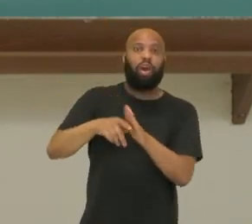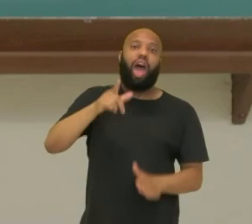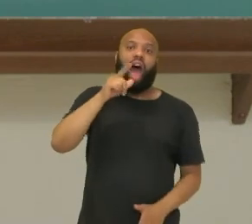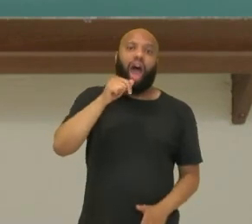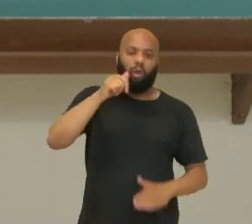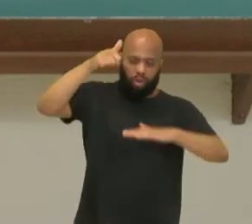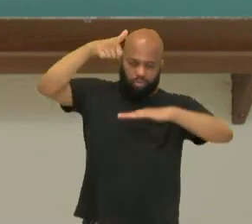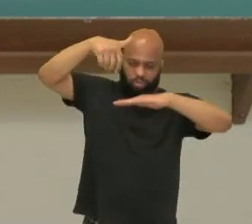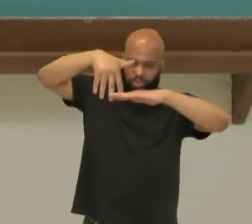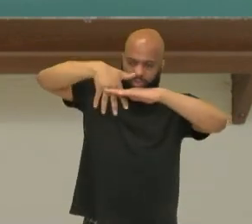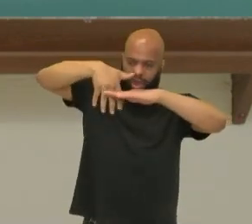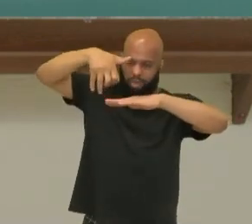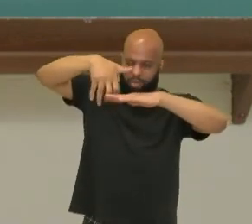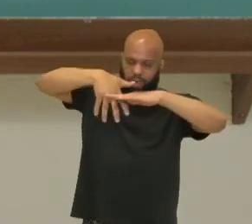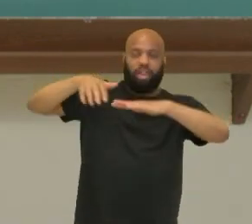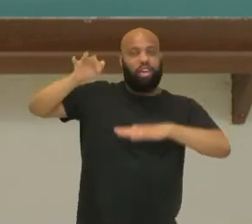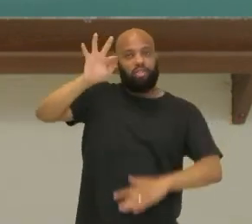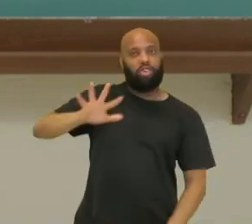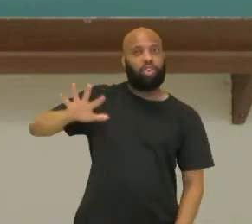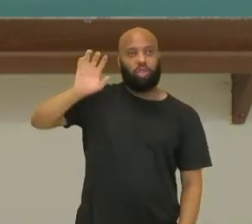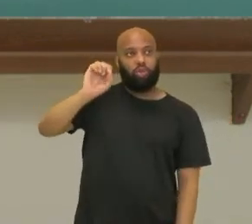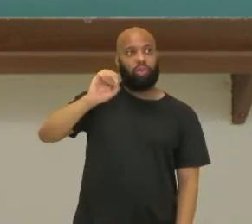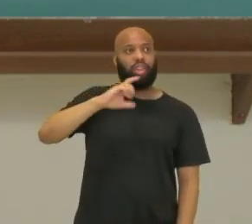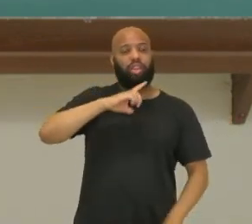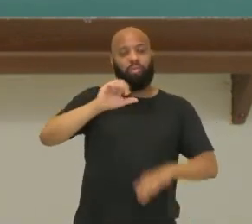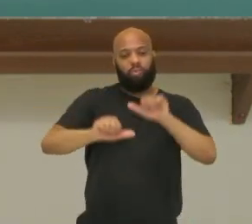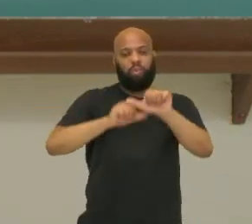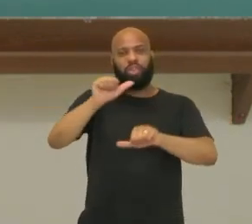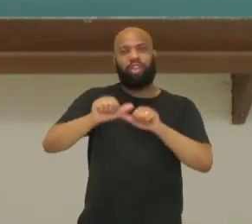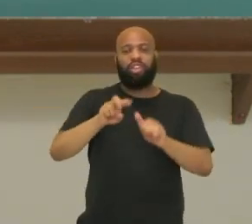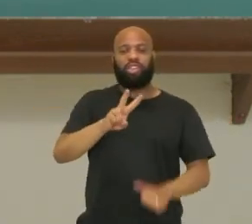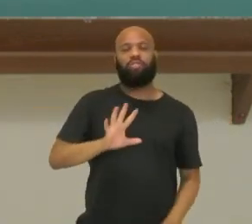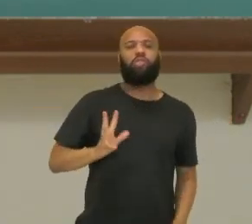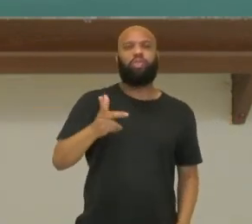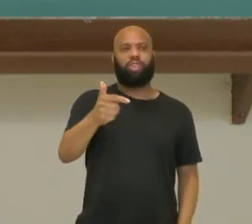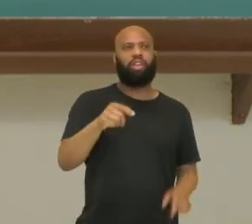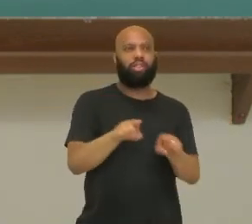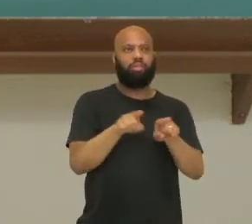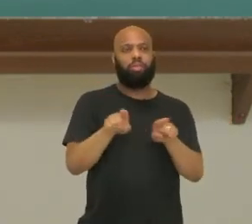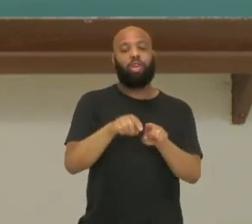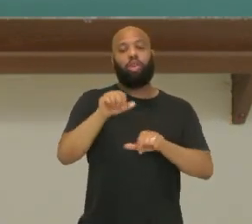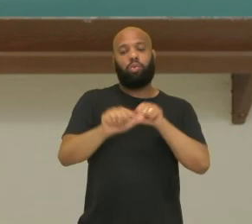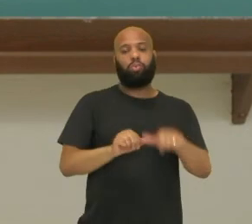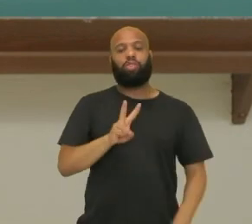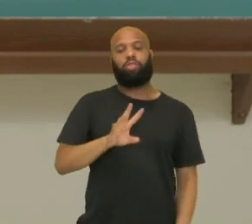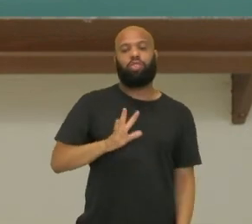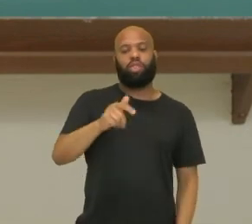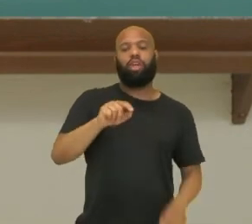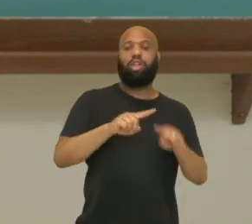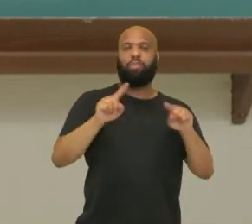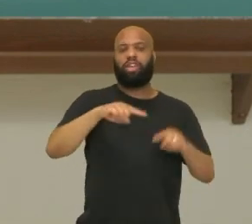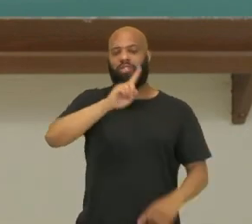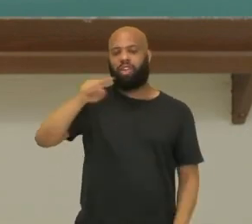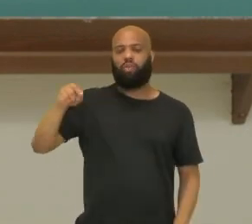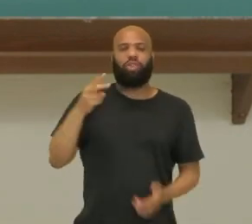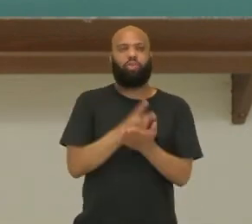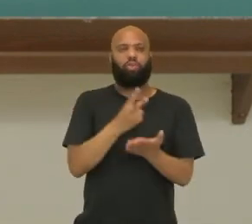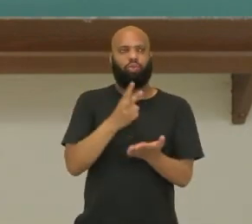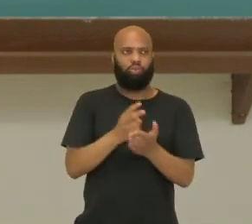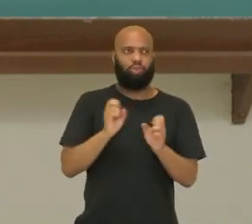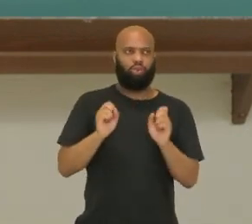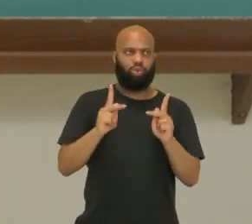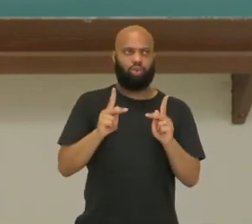entra. É um fenômeno em que ocorre uma alteração na velocidade. Altera a velocidade sem alterar a frequência. Não esqueça